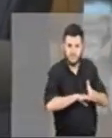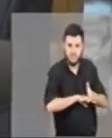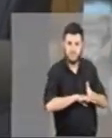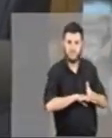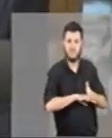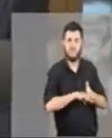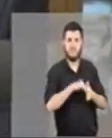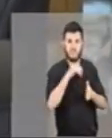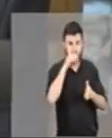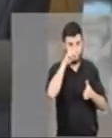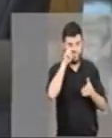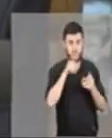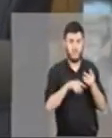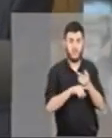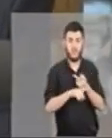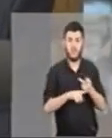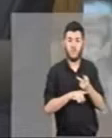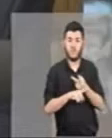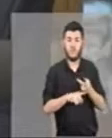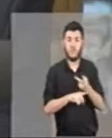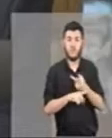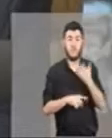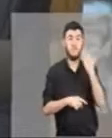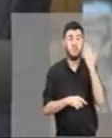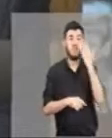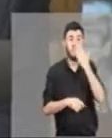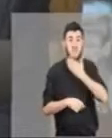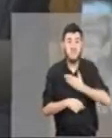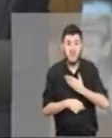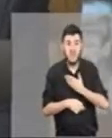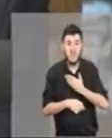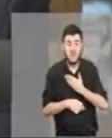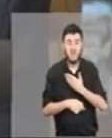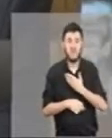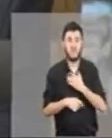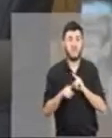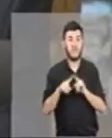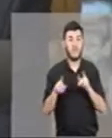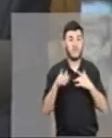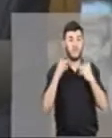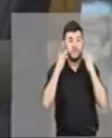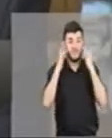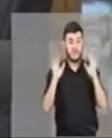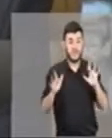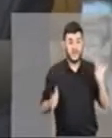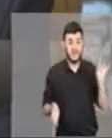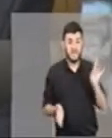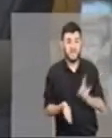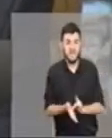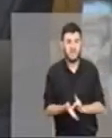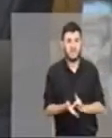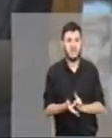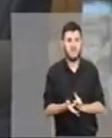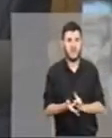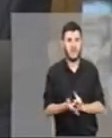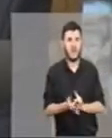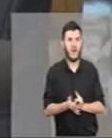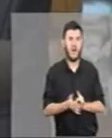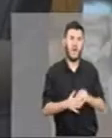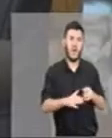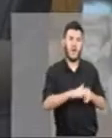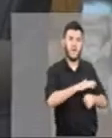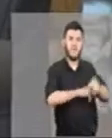em busca de provas, e nem sei se para efetivar a prisão de um determinado servidor administrativo